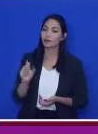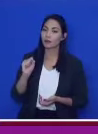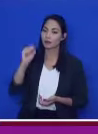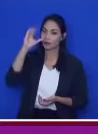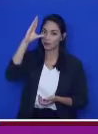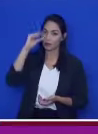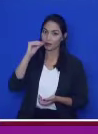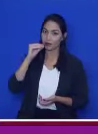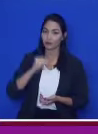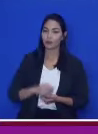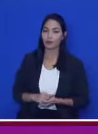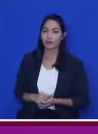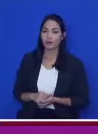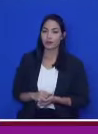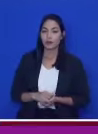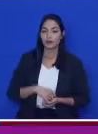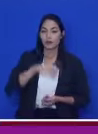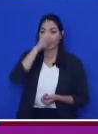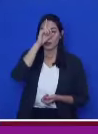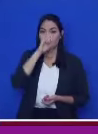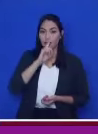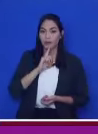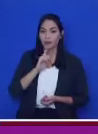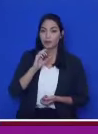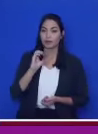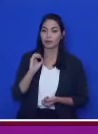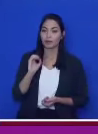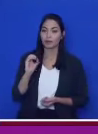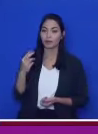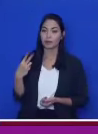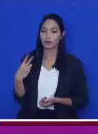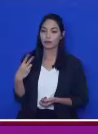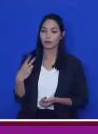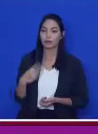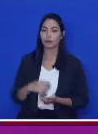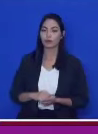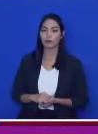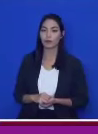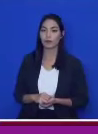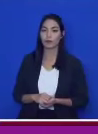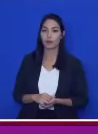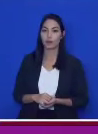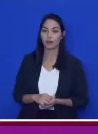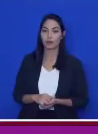noite. Bola amarela 02, amarela 02.